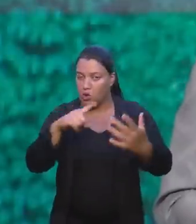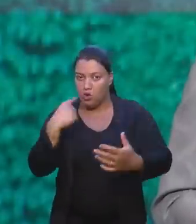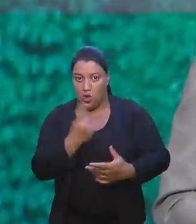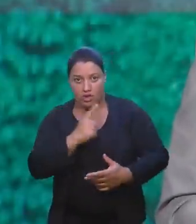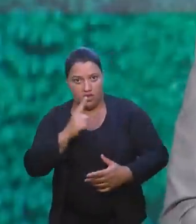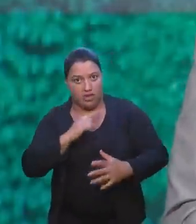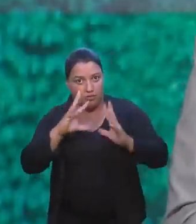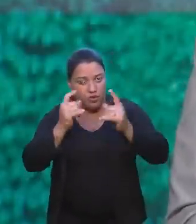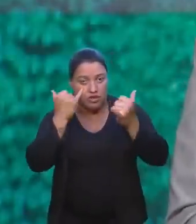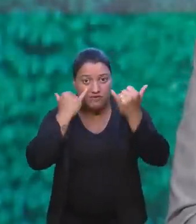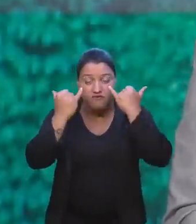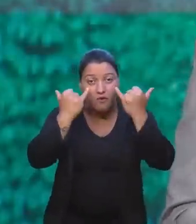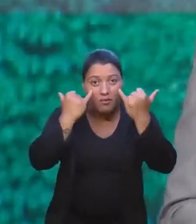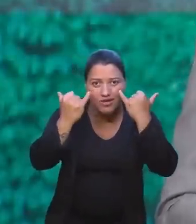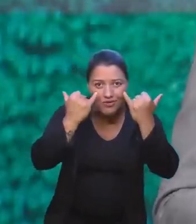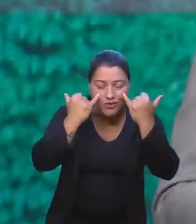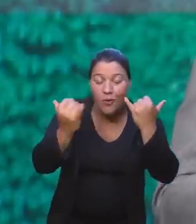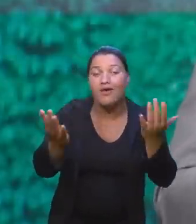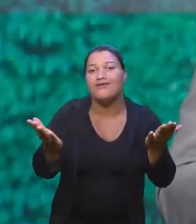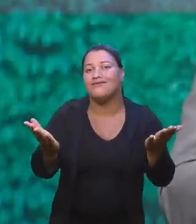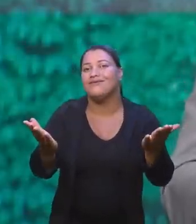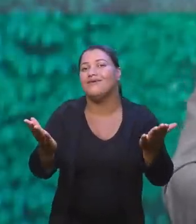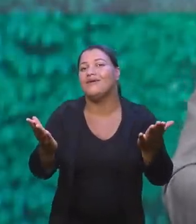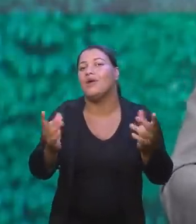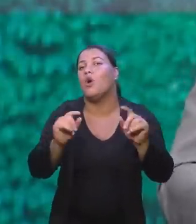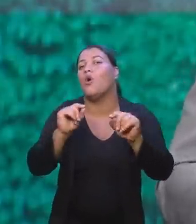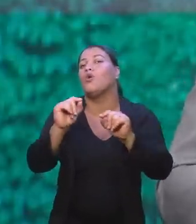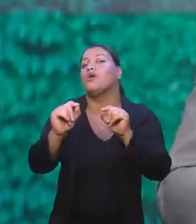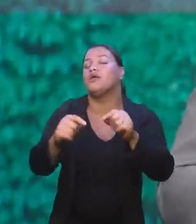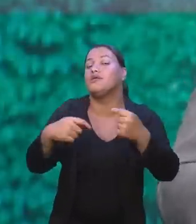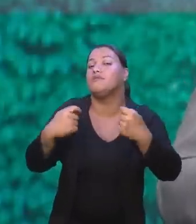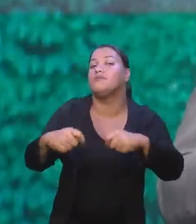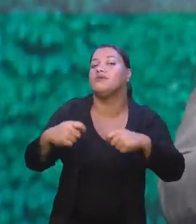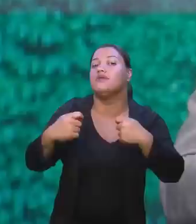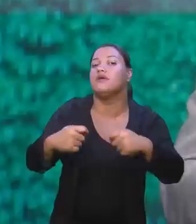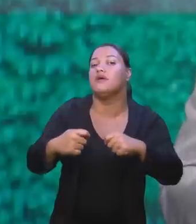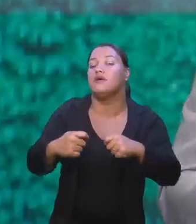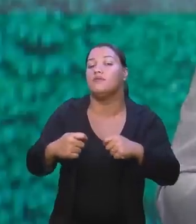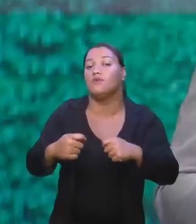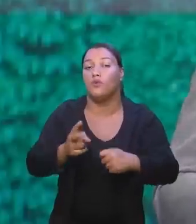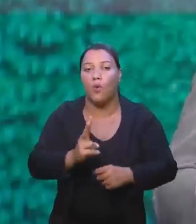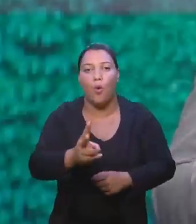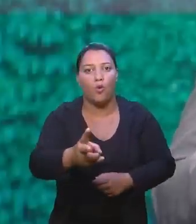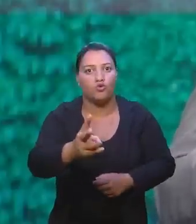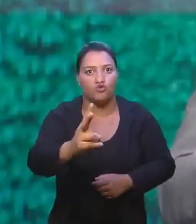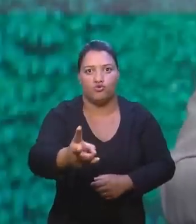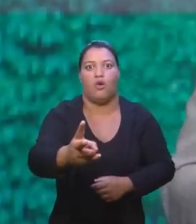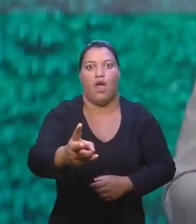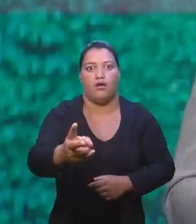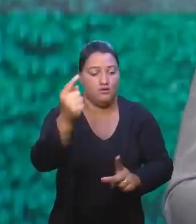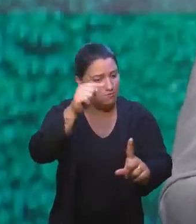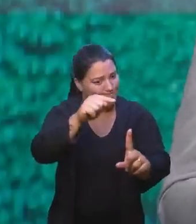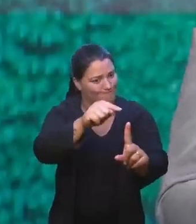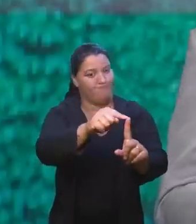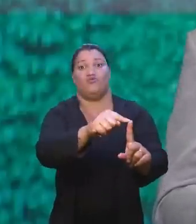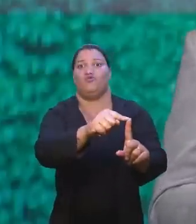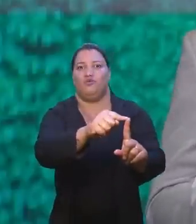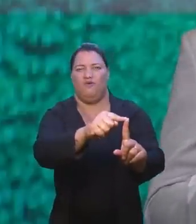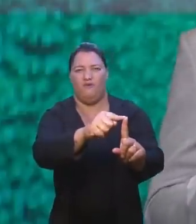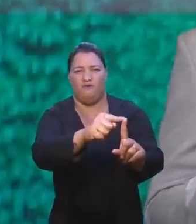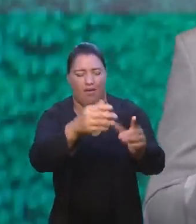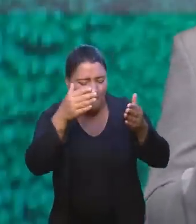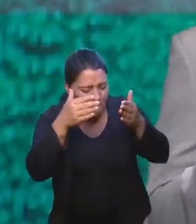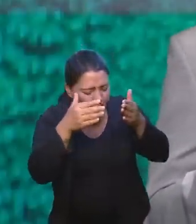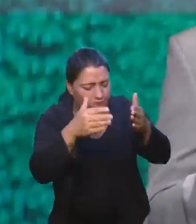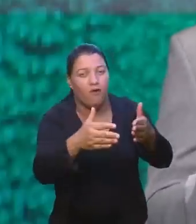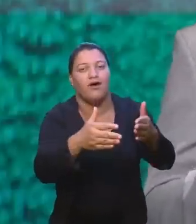informações, convidados que somos para manter este ideal aceso, manter esta